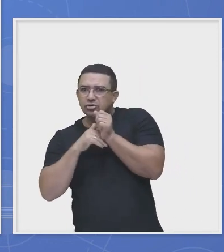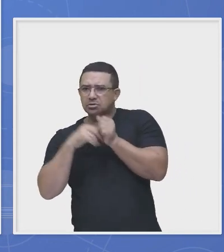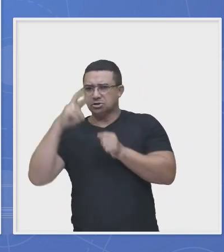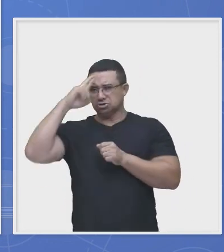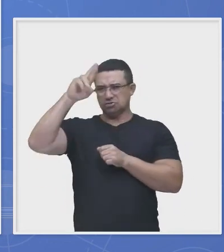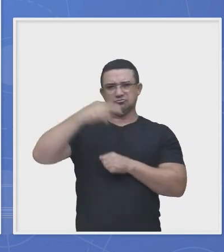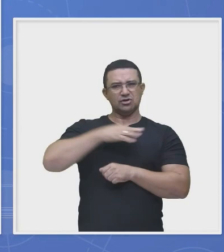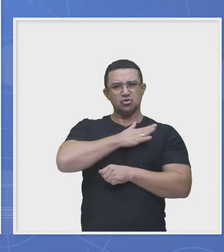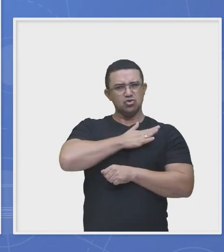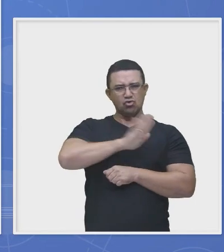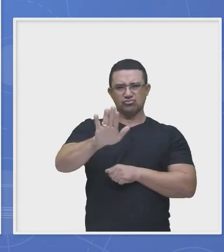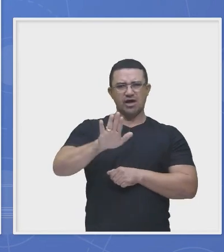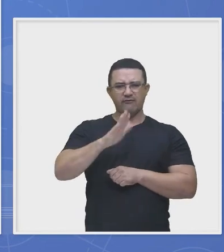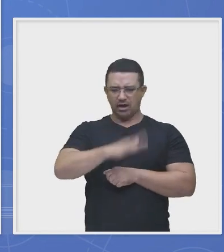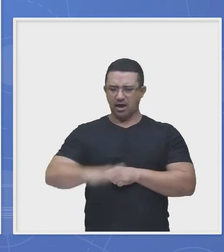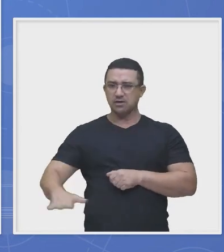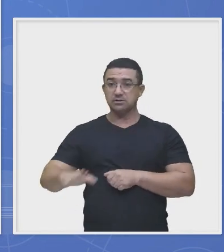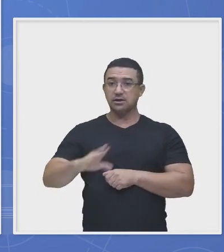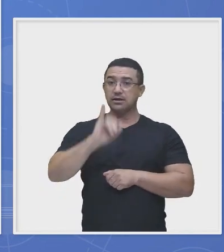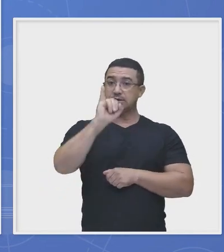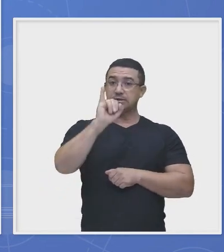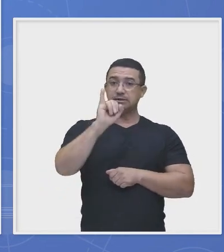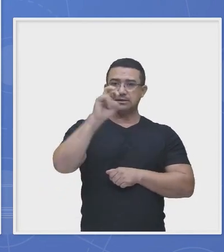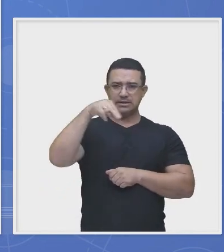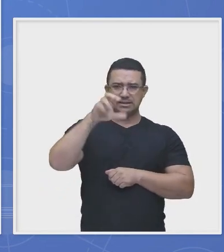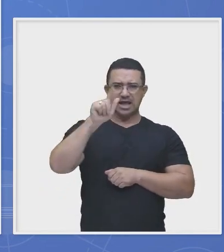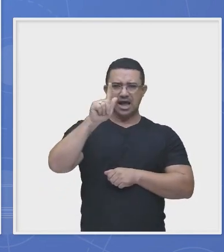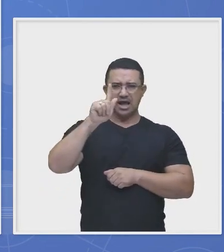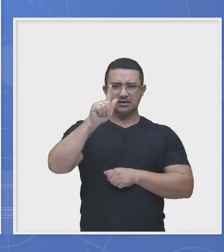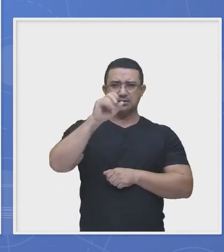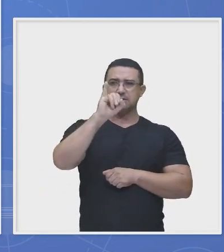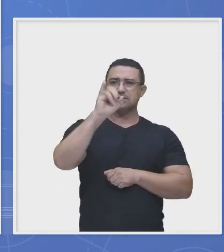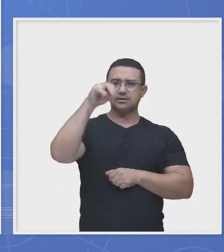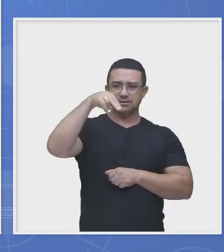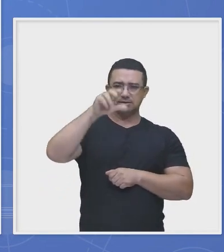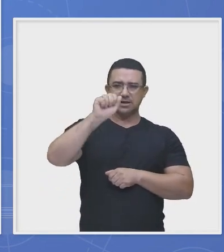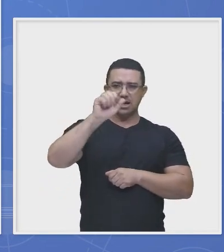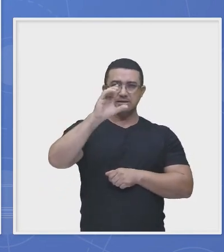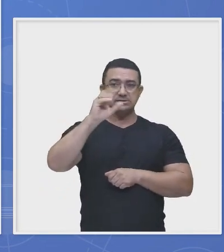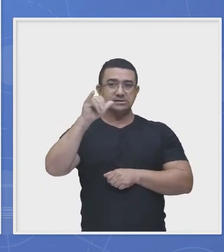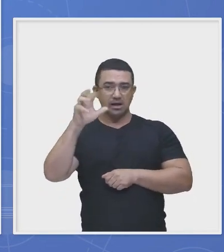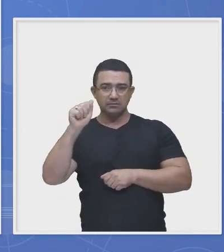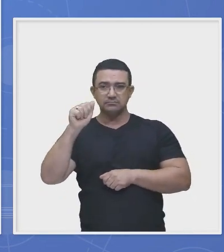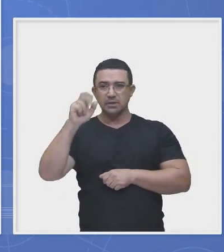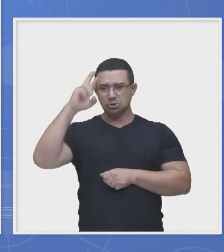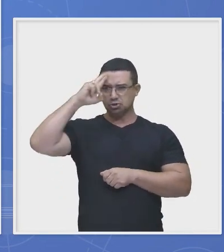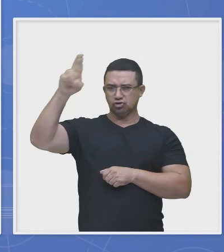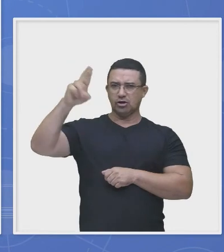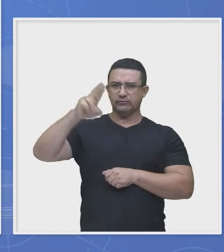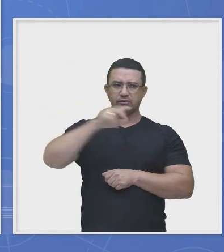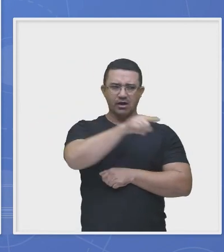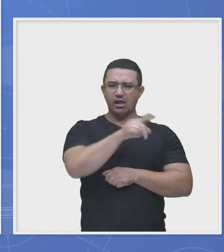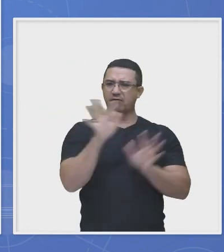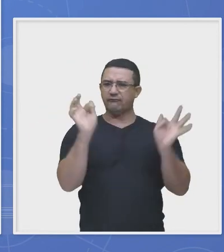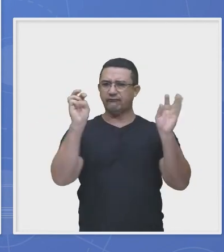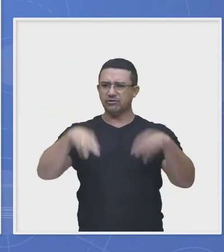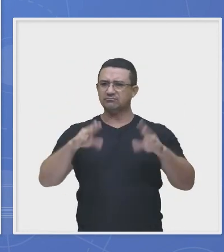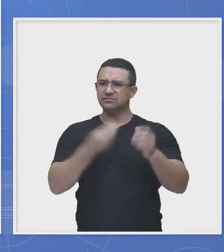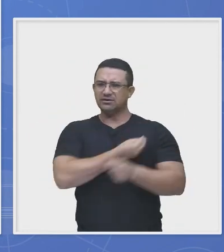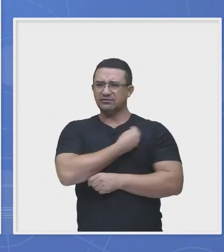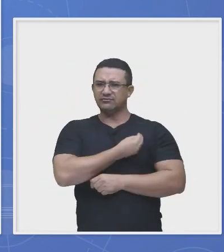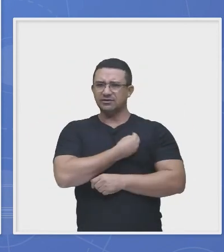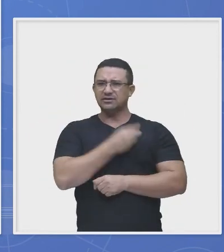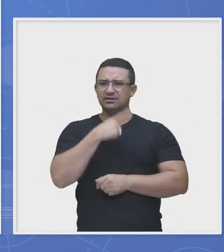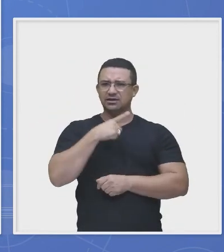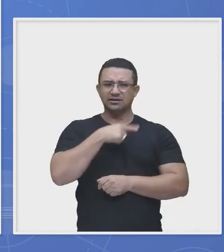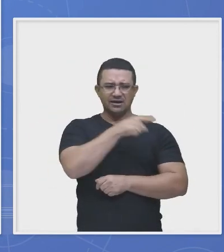Inácia, e percebo que ela tem aí um momento trágico, né, no seu fim, na sua vida. Então percebo que nós vamos